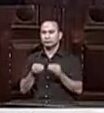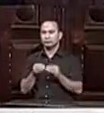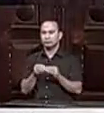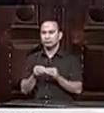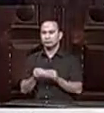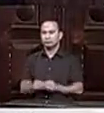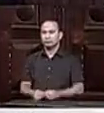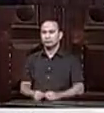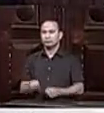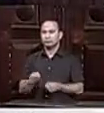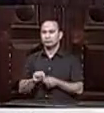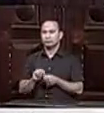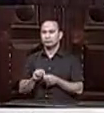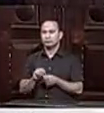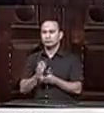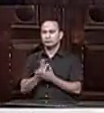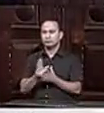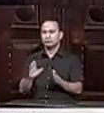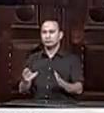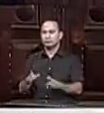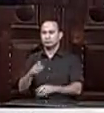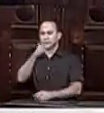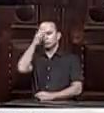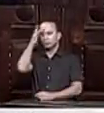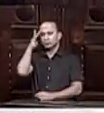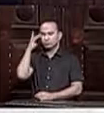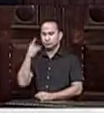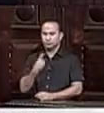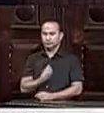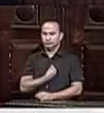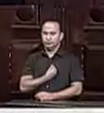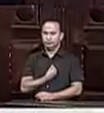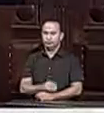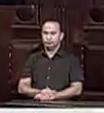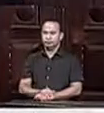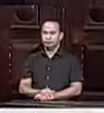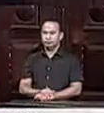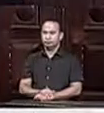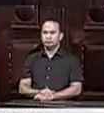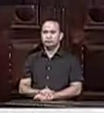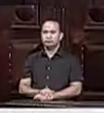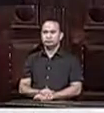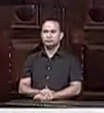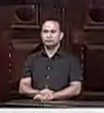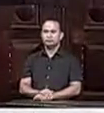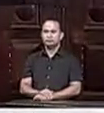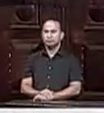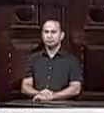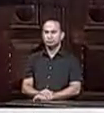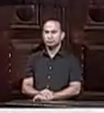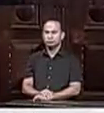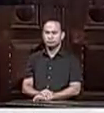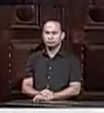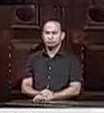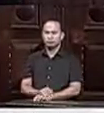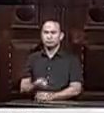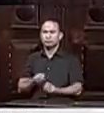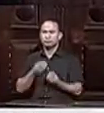ao financiamento de pessoa física. Ora, bom